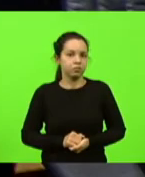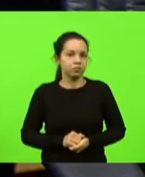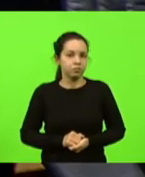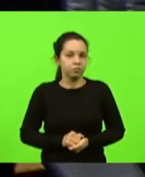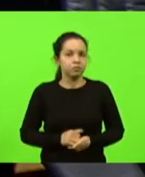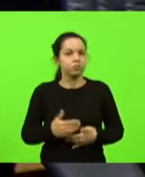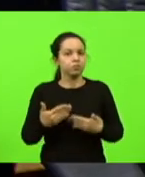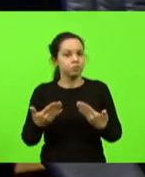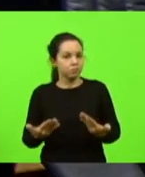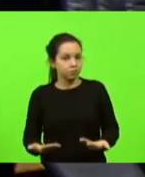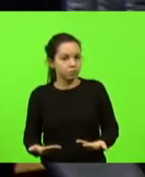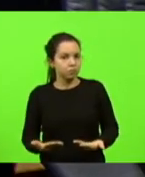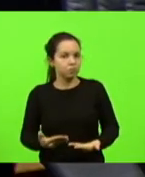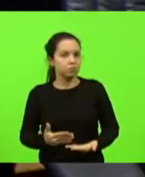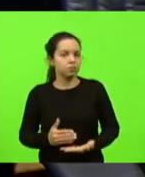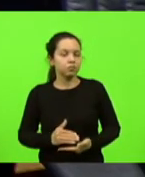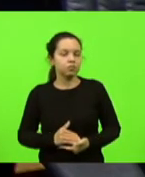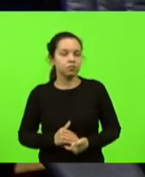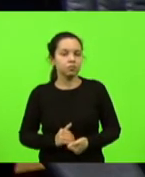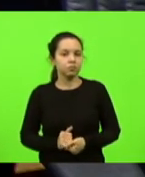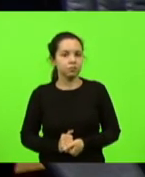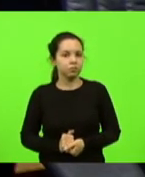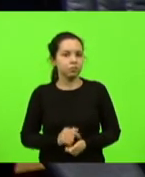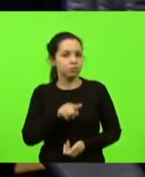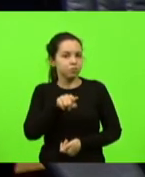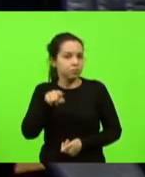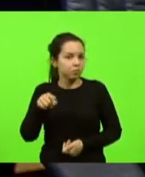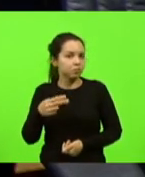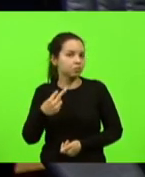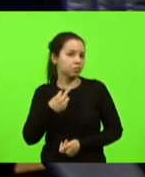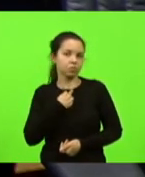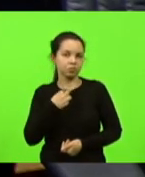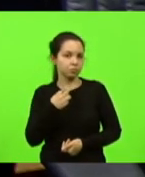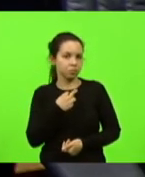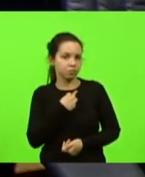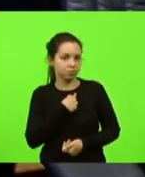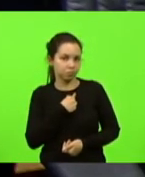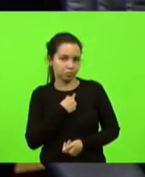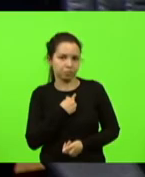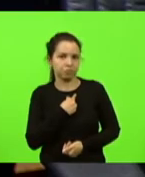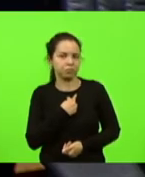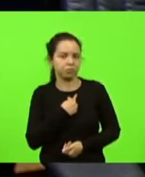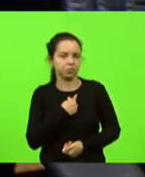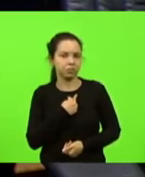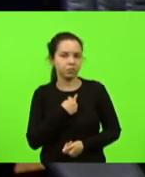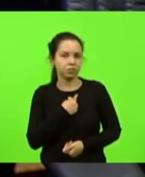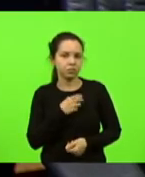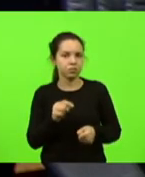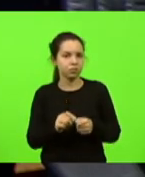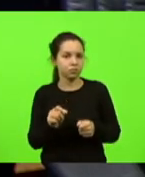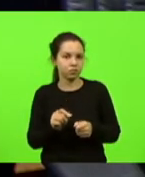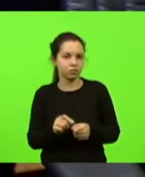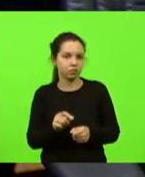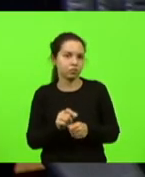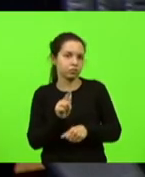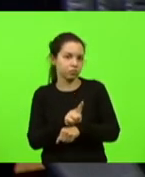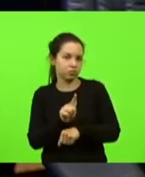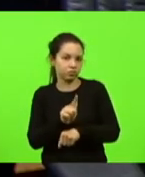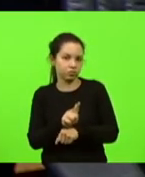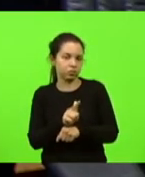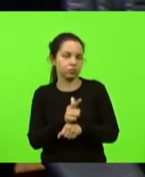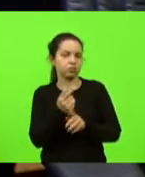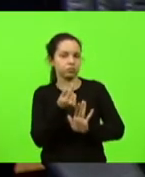Então, ele não poderia fazer essa gestão desse